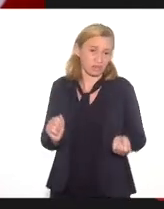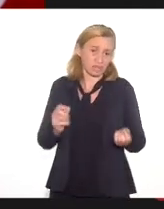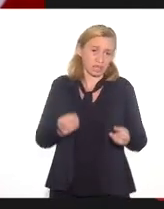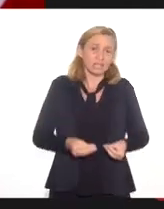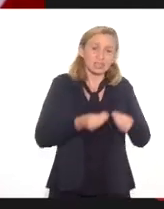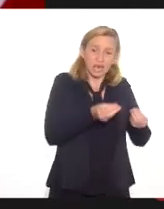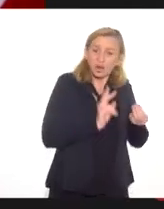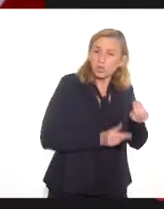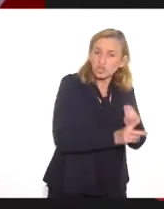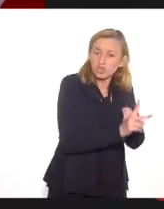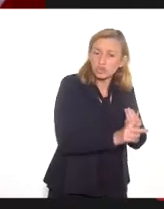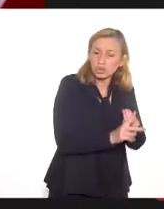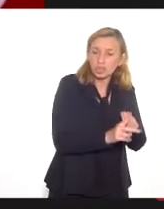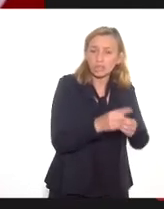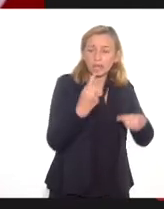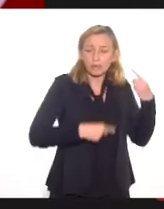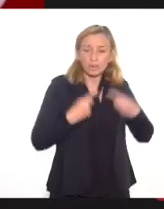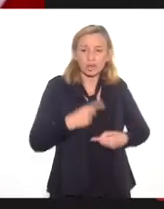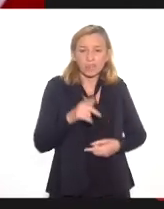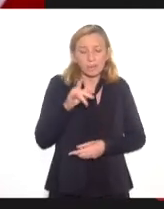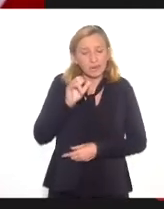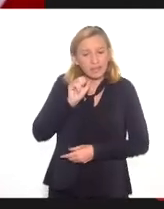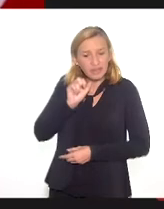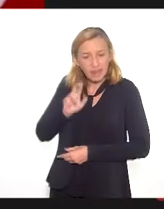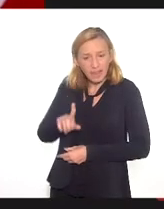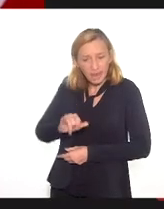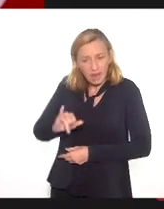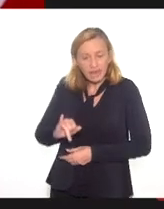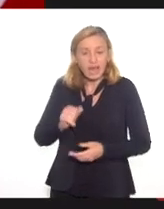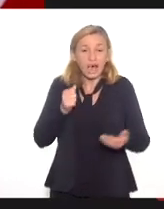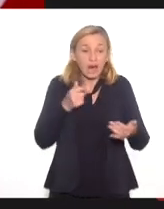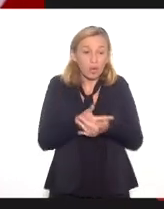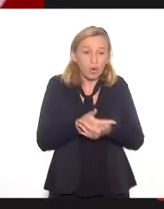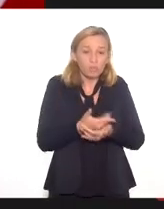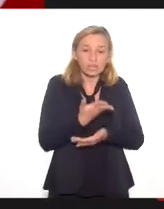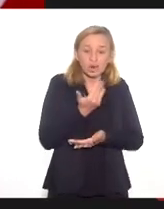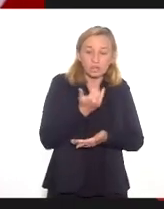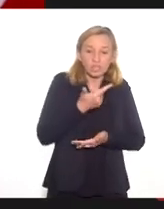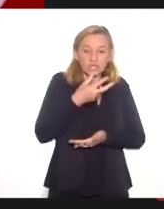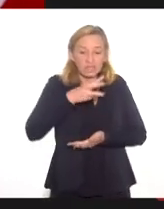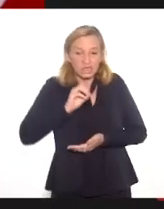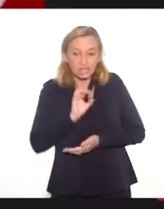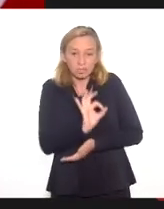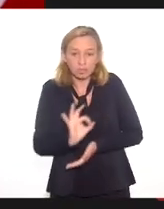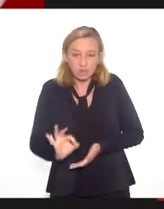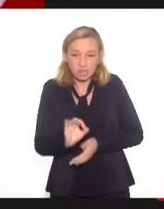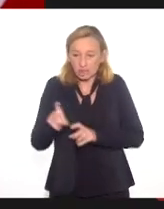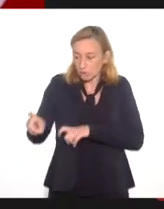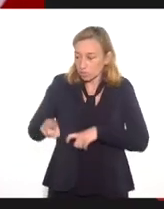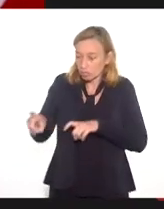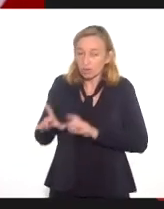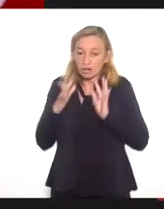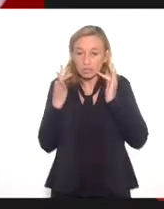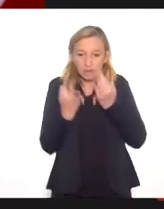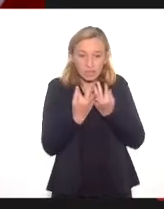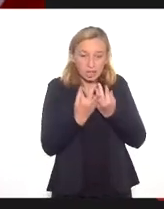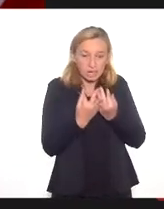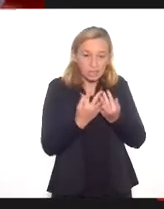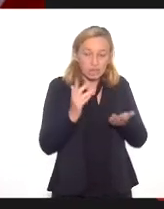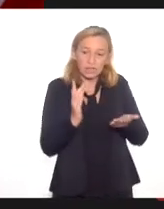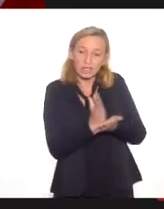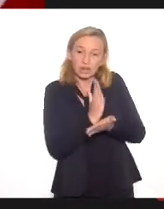continuidade à política do PNAE né da compra dessa alimentação 30% com a agricultura familiar e os